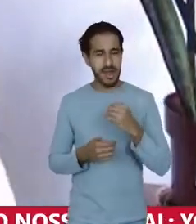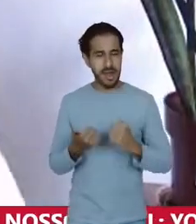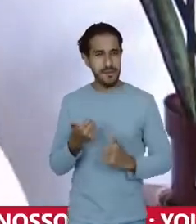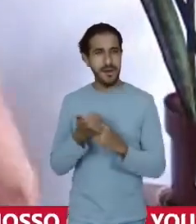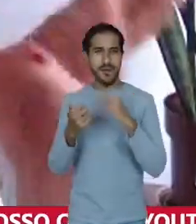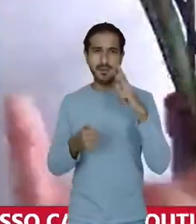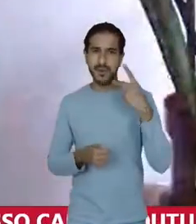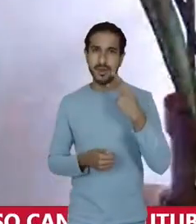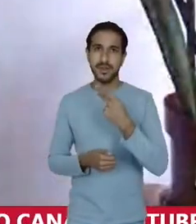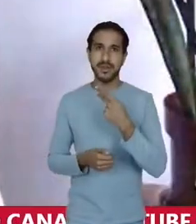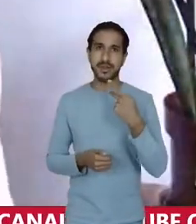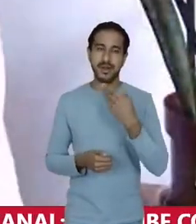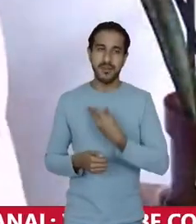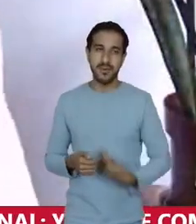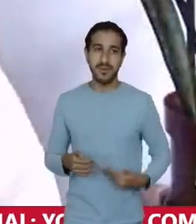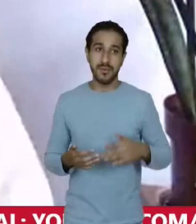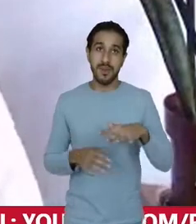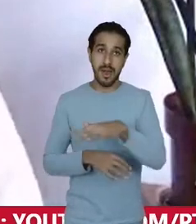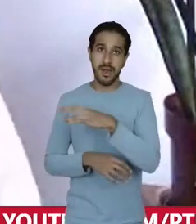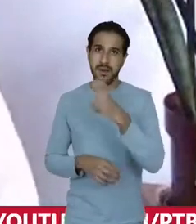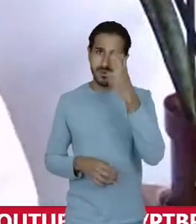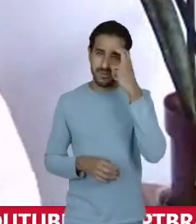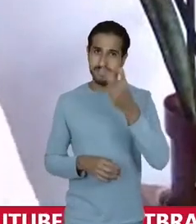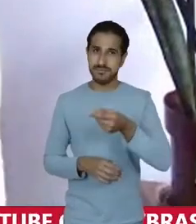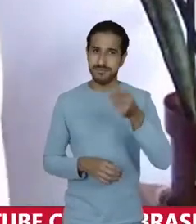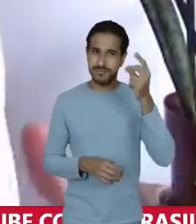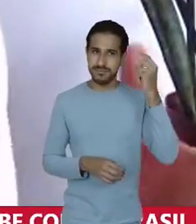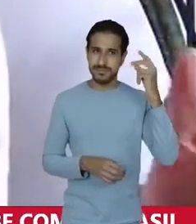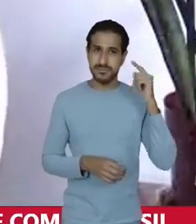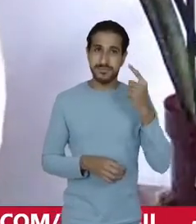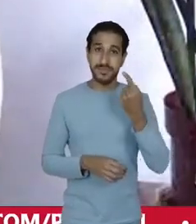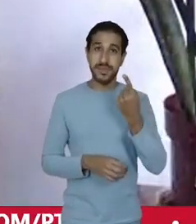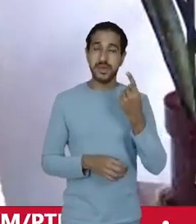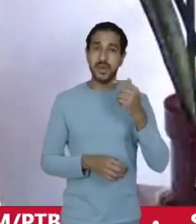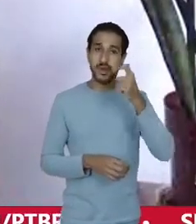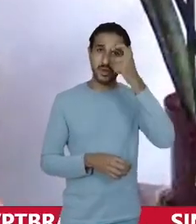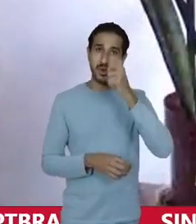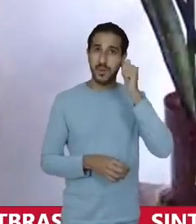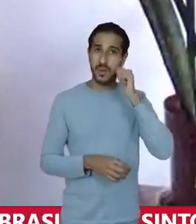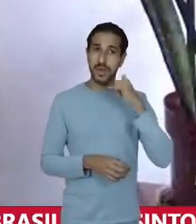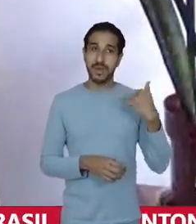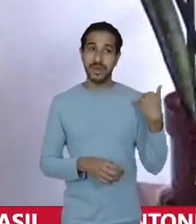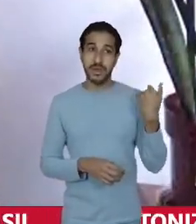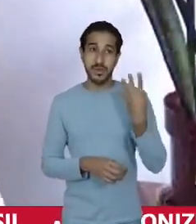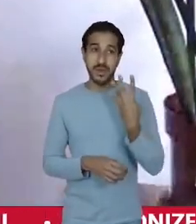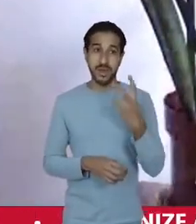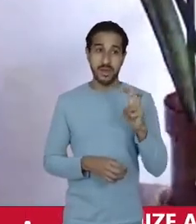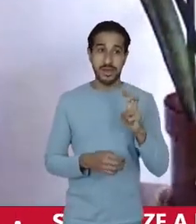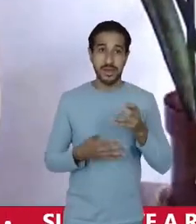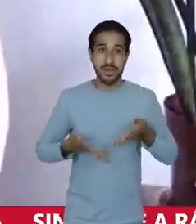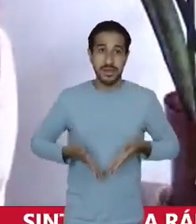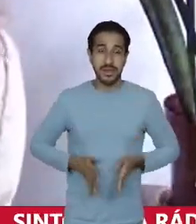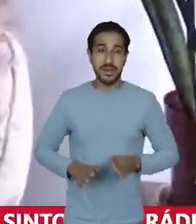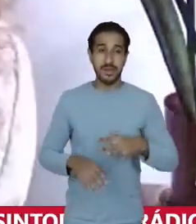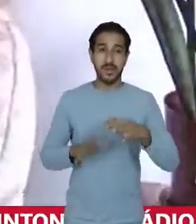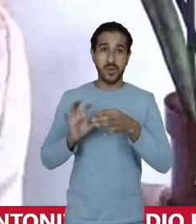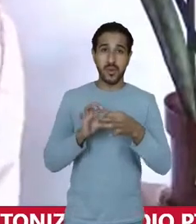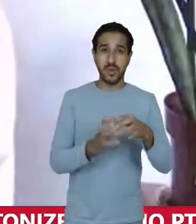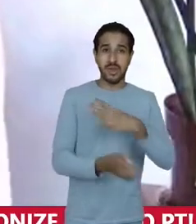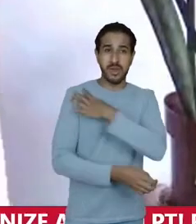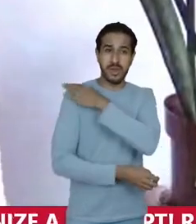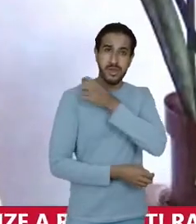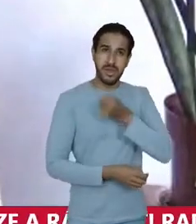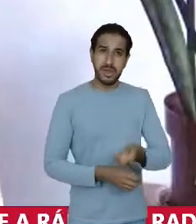cultura há muito tempo, né? Primeiro, imagina, eu sou uma mulher de 45 anos, nascida em plena ditadura